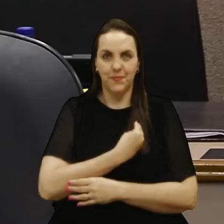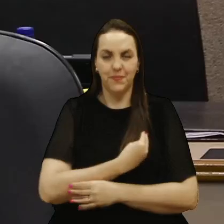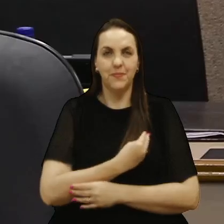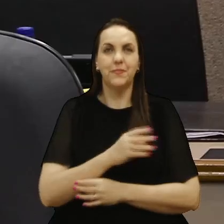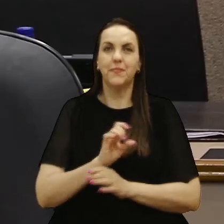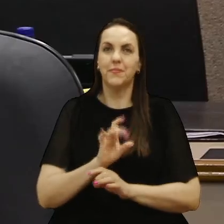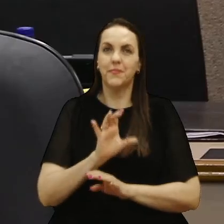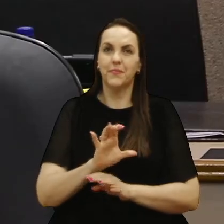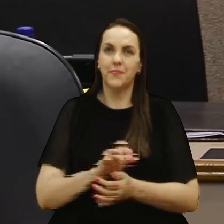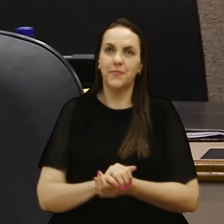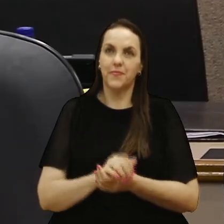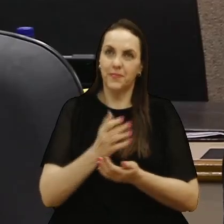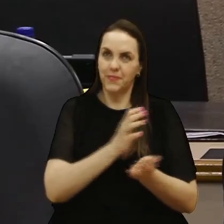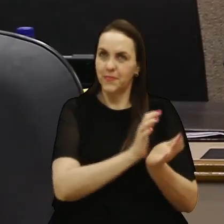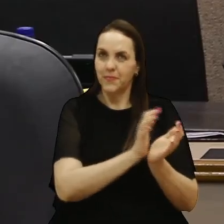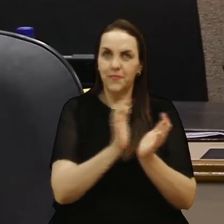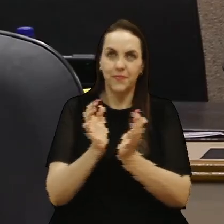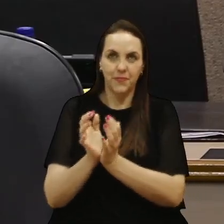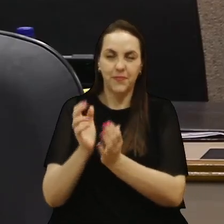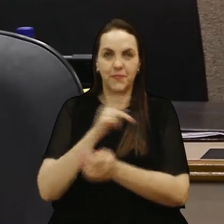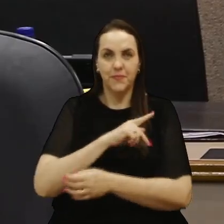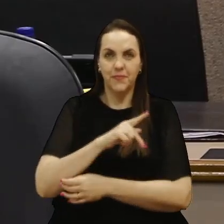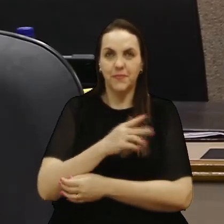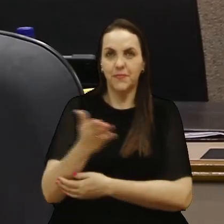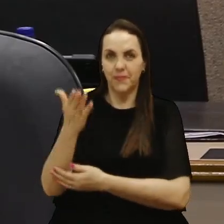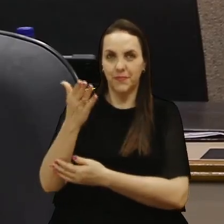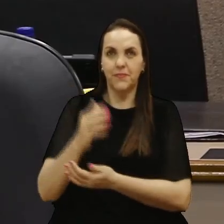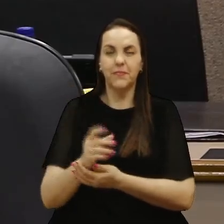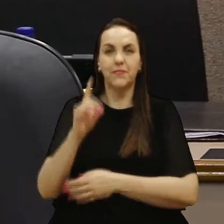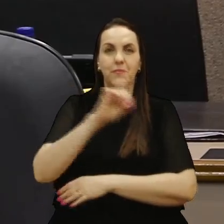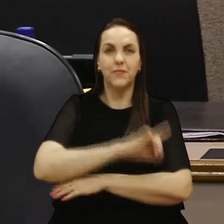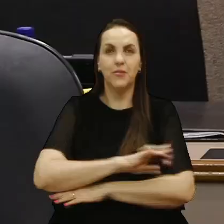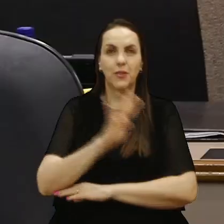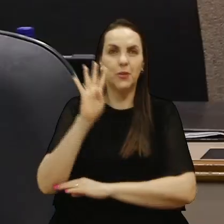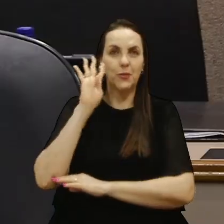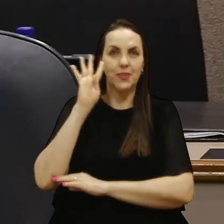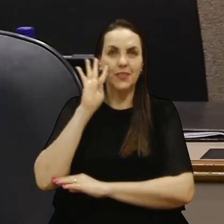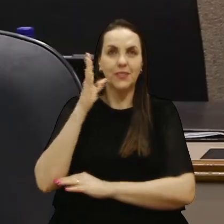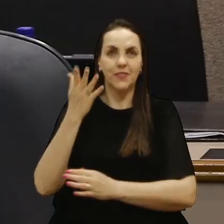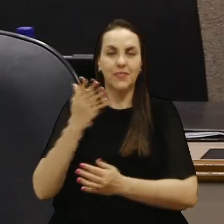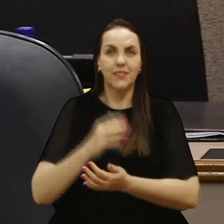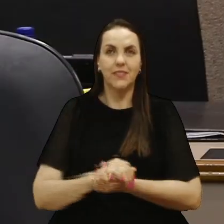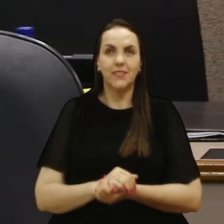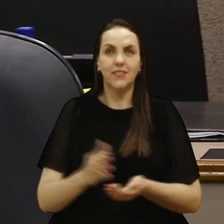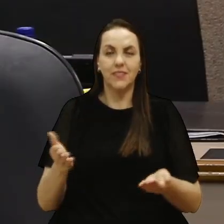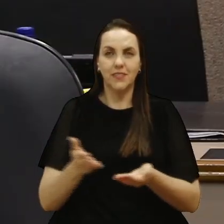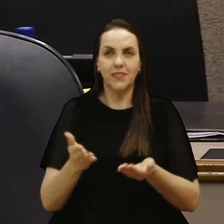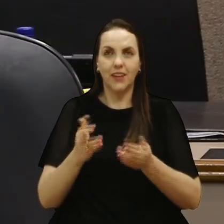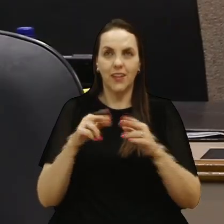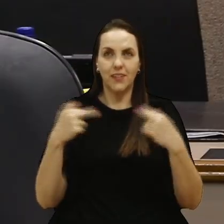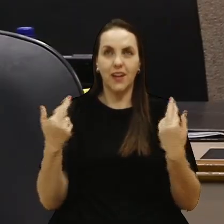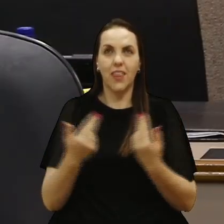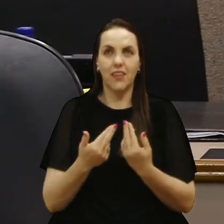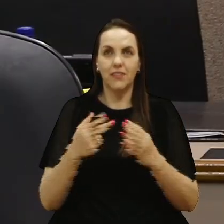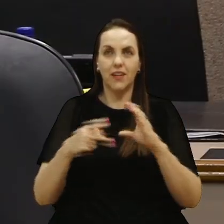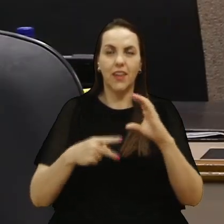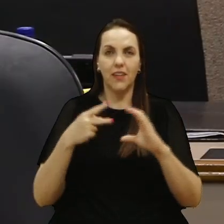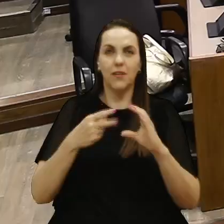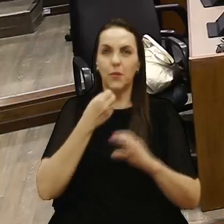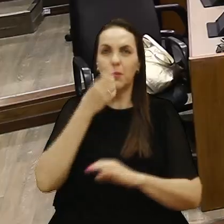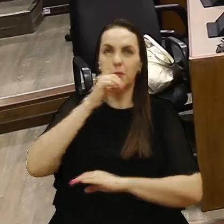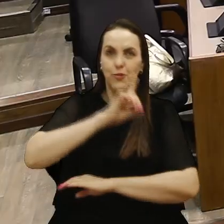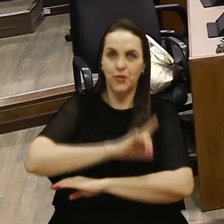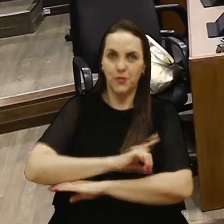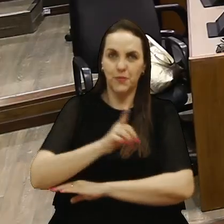isso, nobres colegas e senhor presidente, nessa data de quarta-feira, hoje aqui na sessão da Câmara de Vereadores. Muito bom dia.